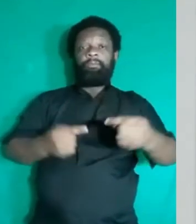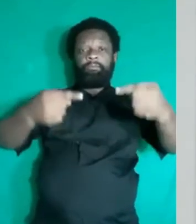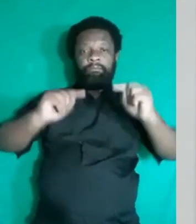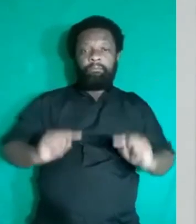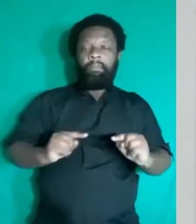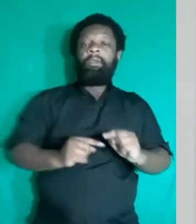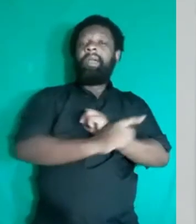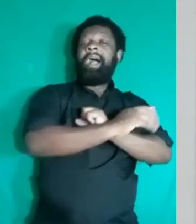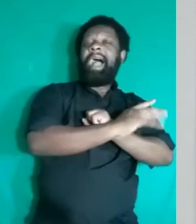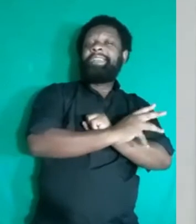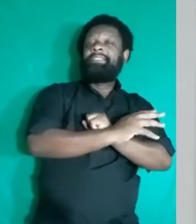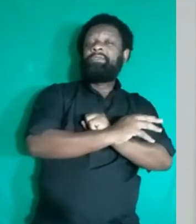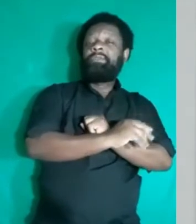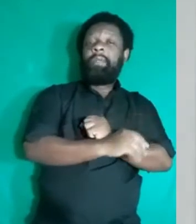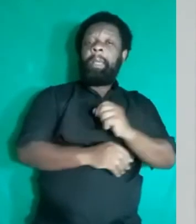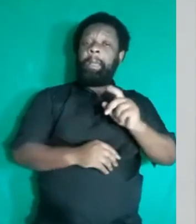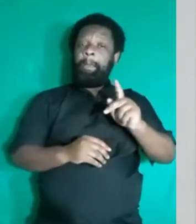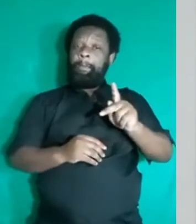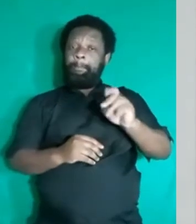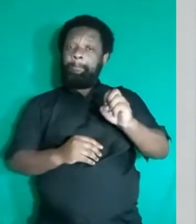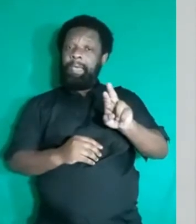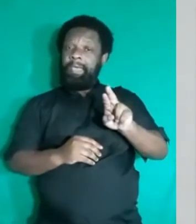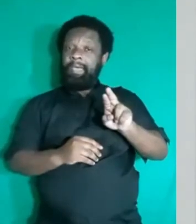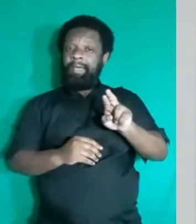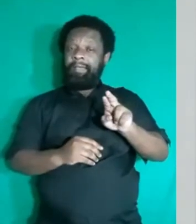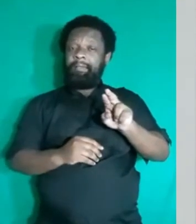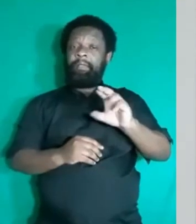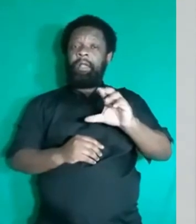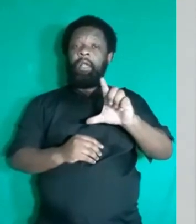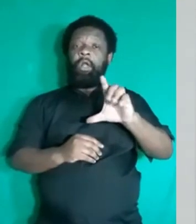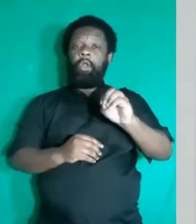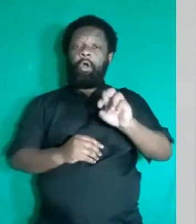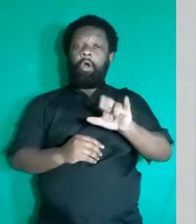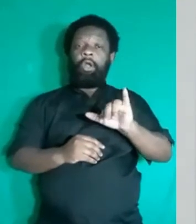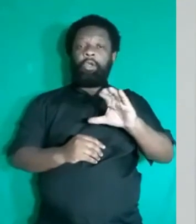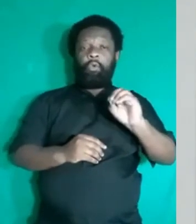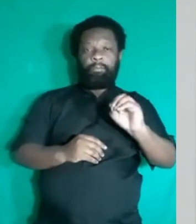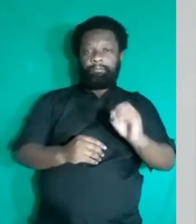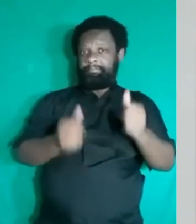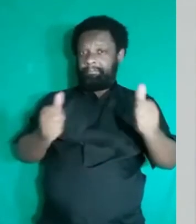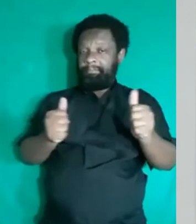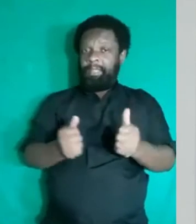clórico. Terminou em ico. E esse é o ácido